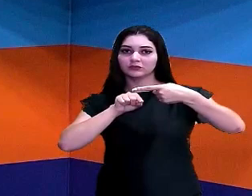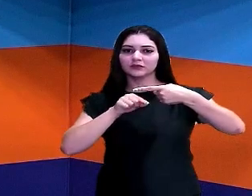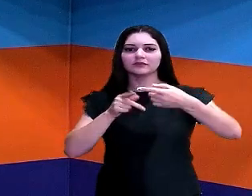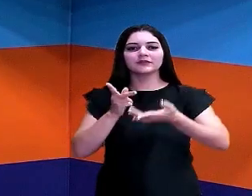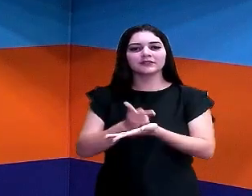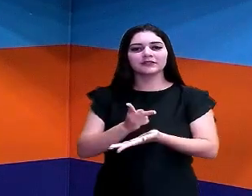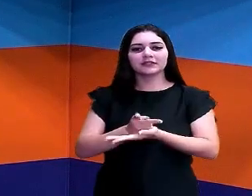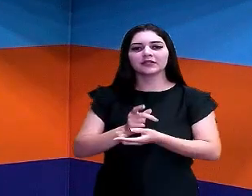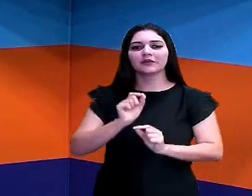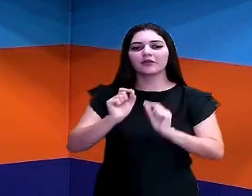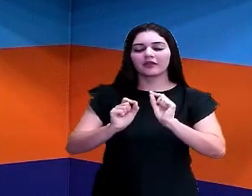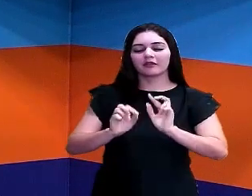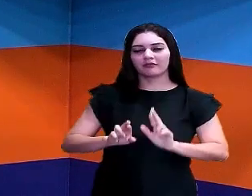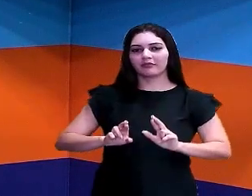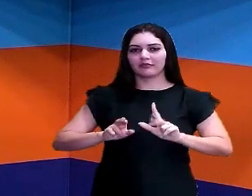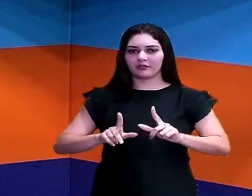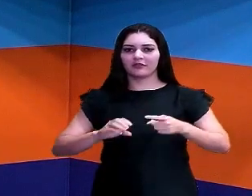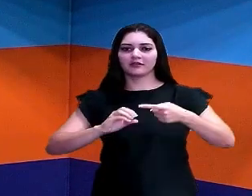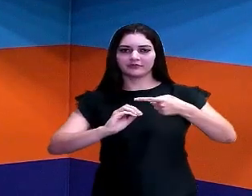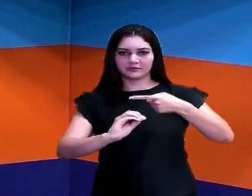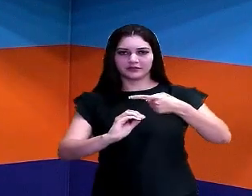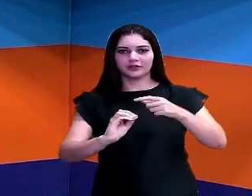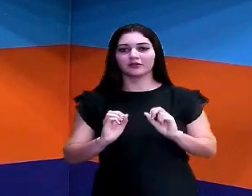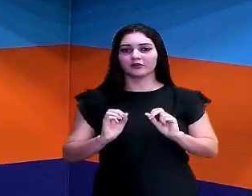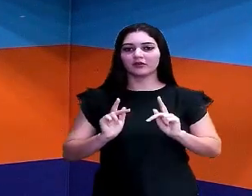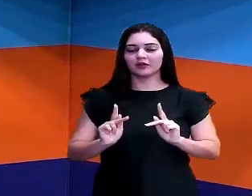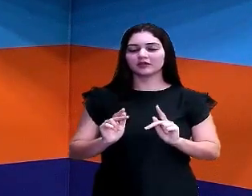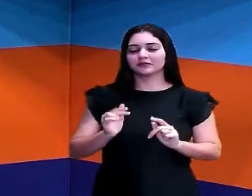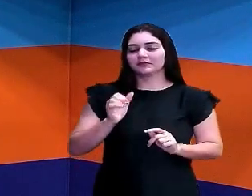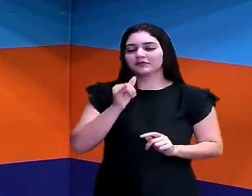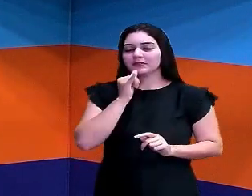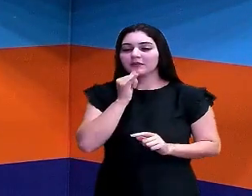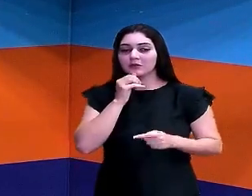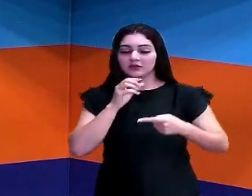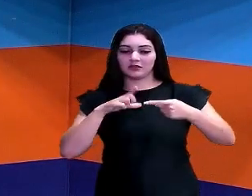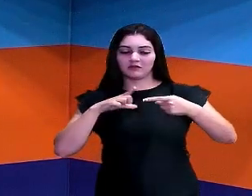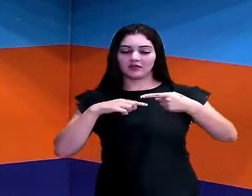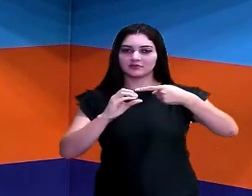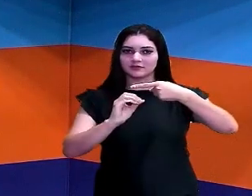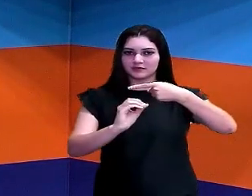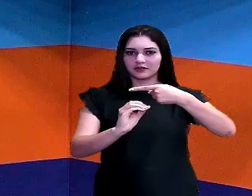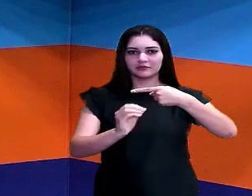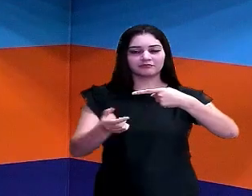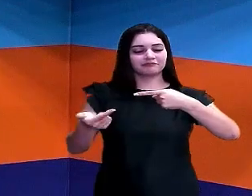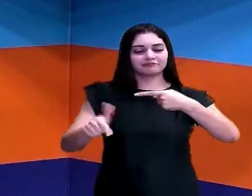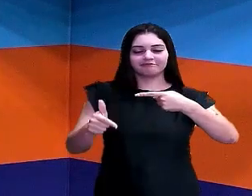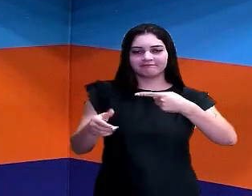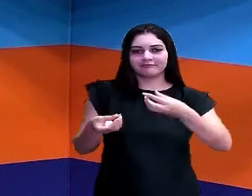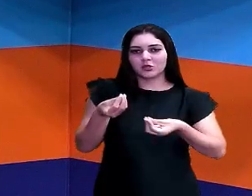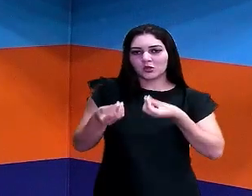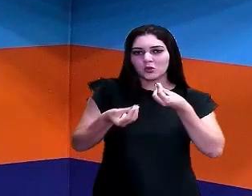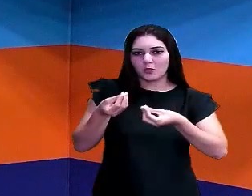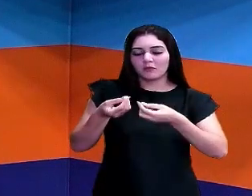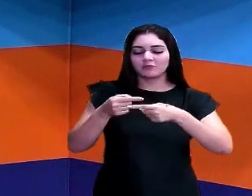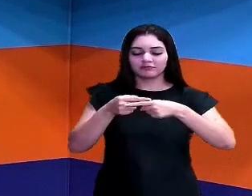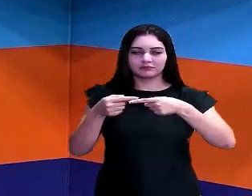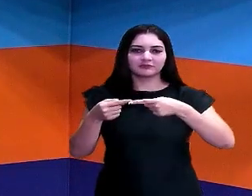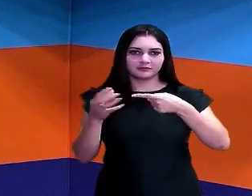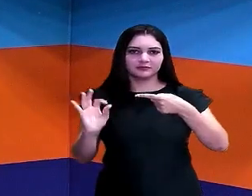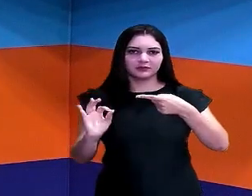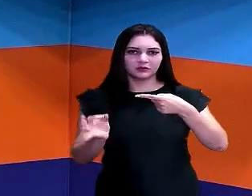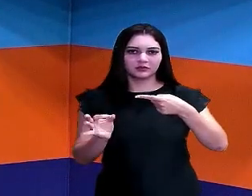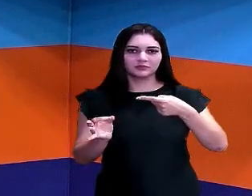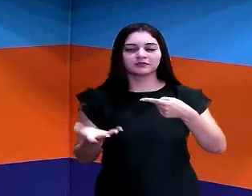sempre será diferente de 0, tá? Se eu tiver 0 aqui no denominador, não vai considerar aí uma